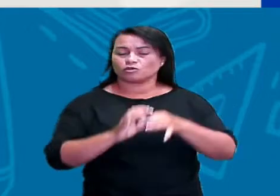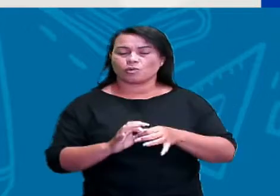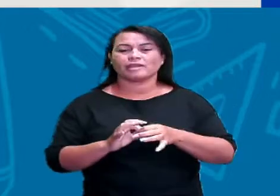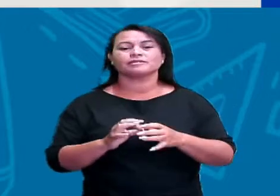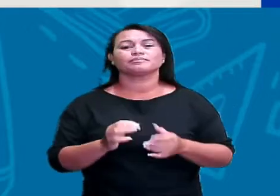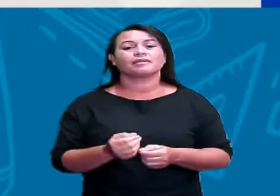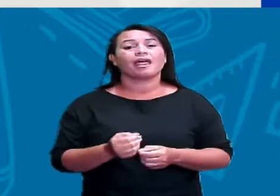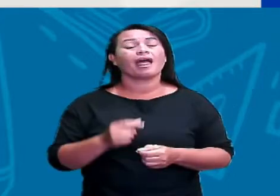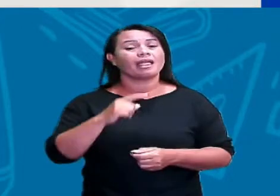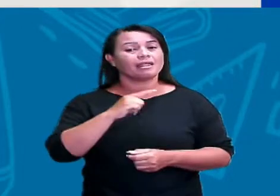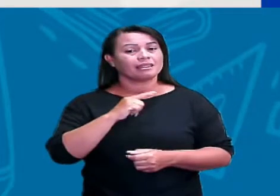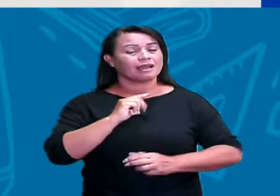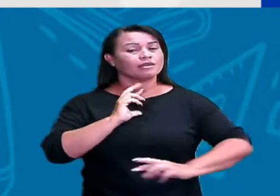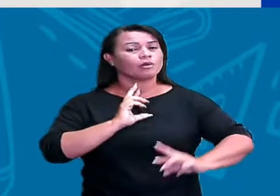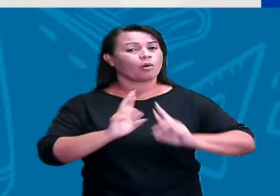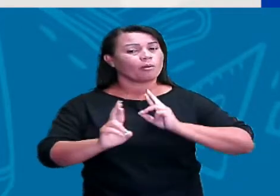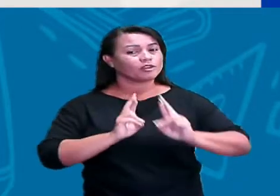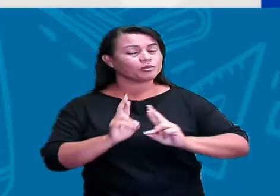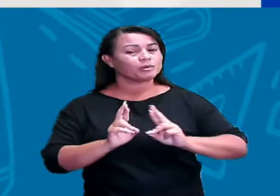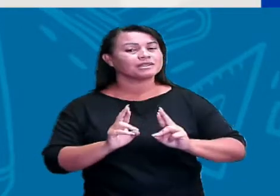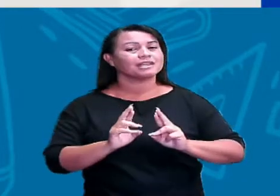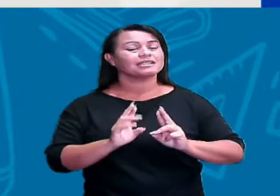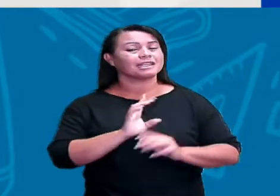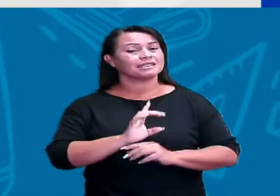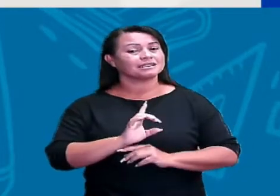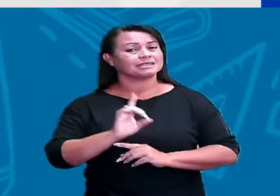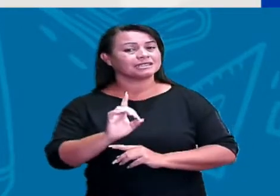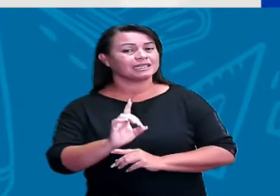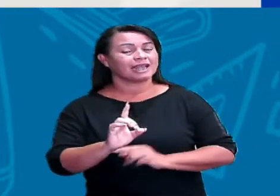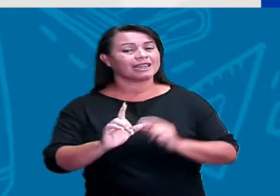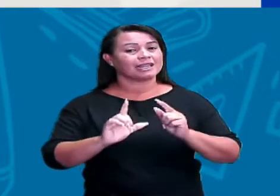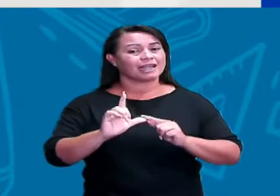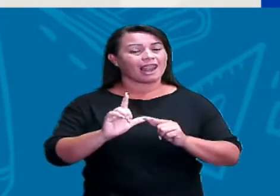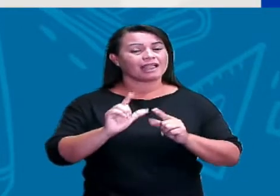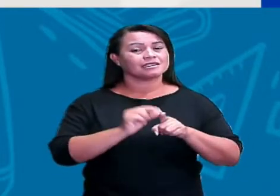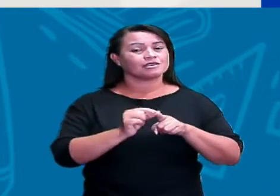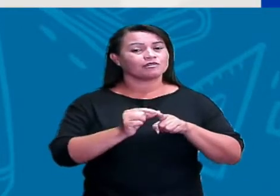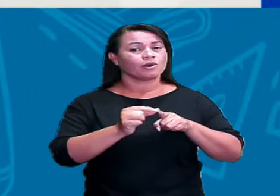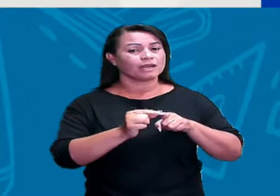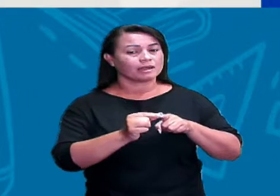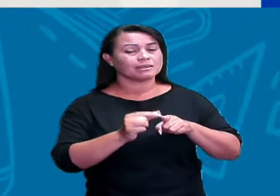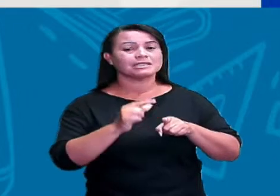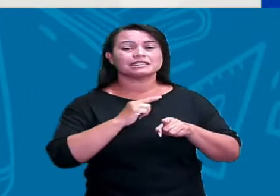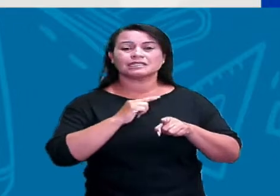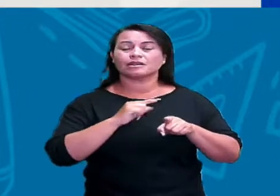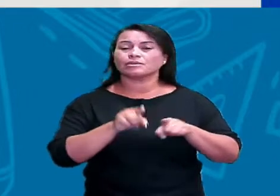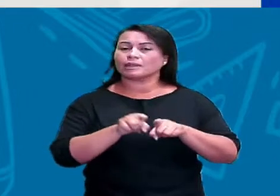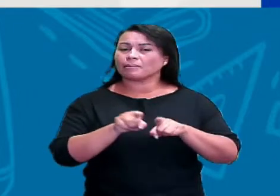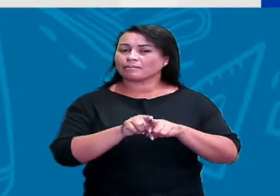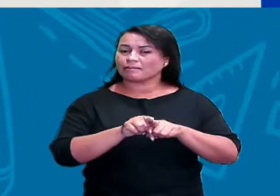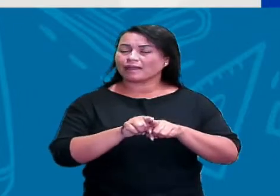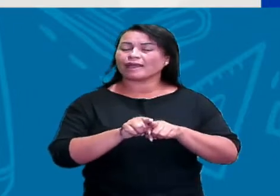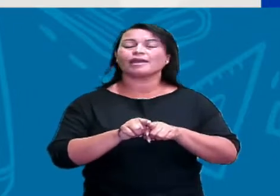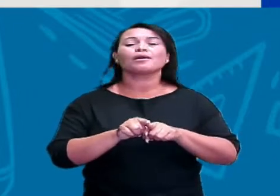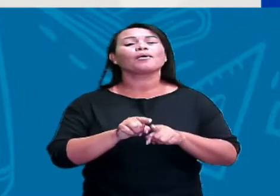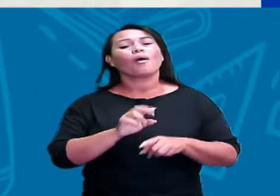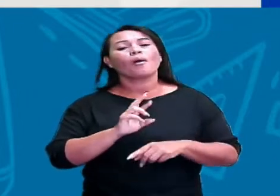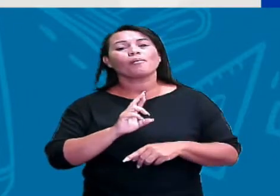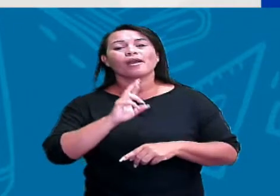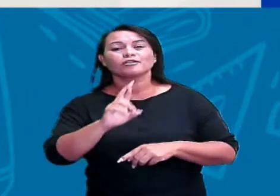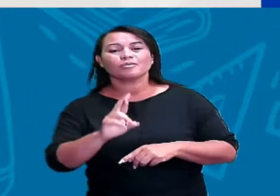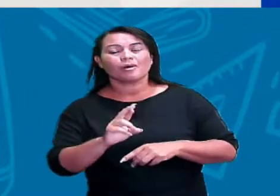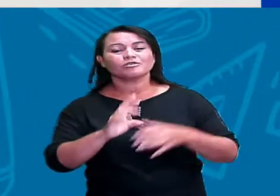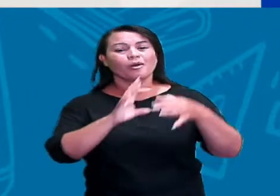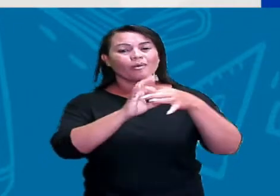Repetindo, correspondência regulares diretas entre letras e fonemas e correspondência regulares contextuais.